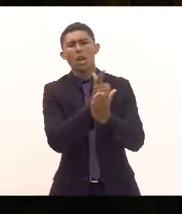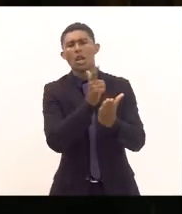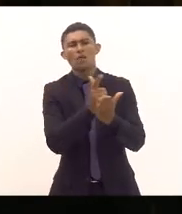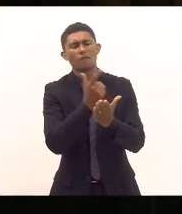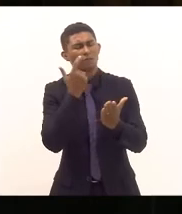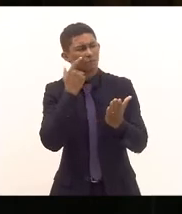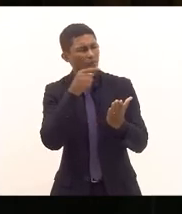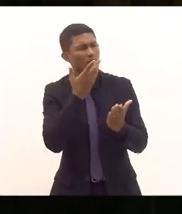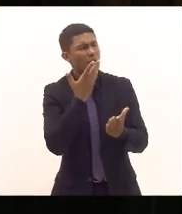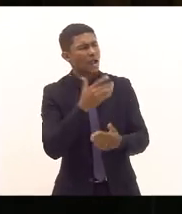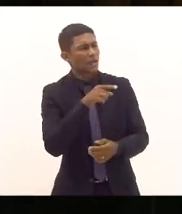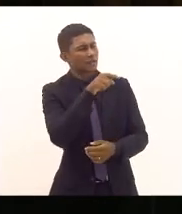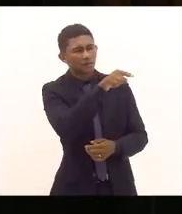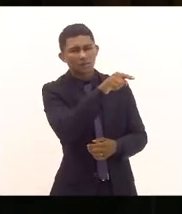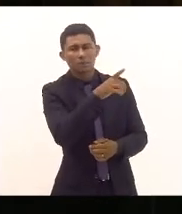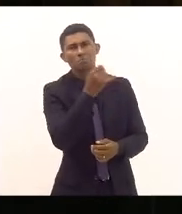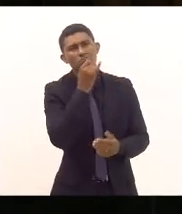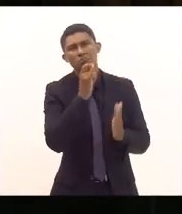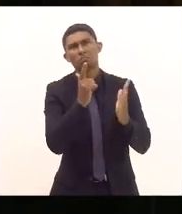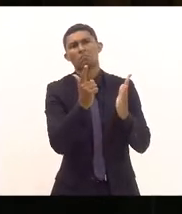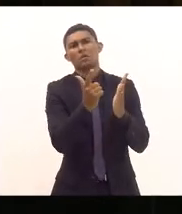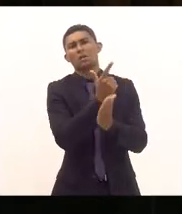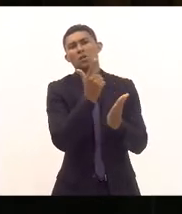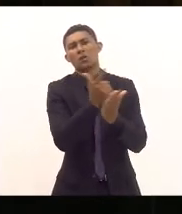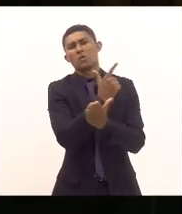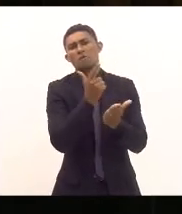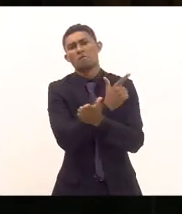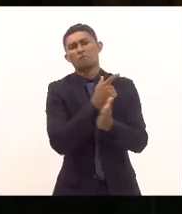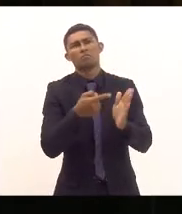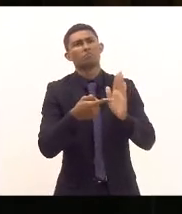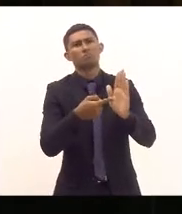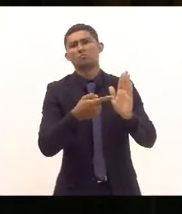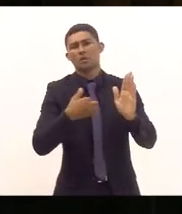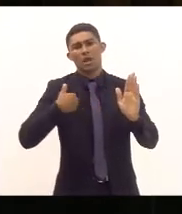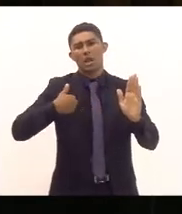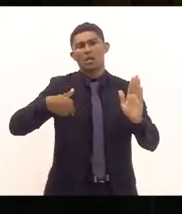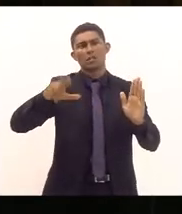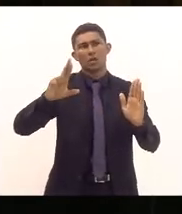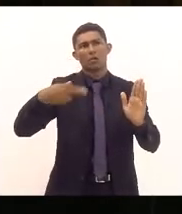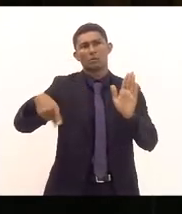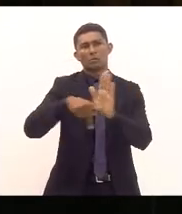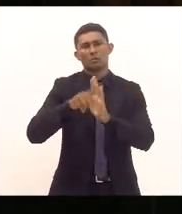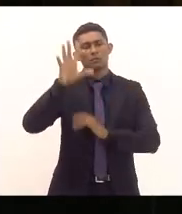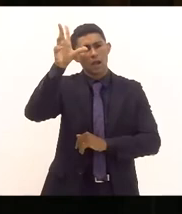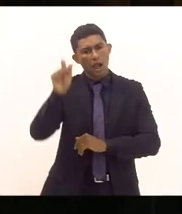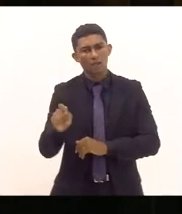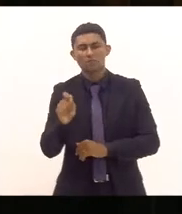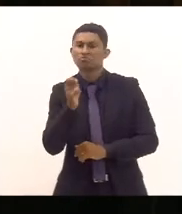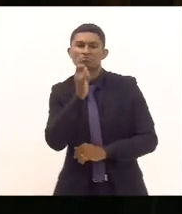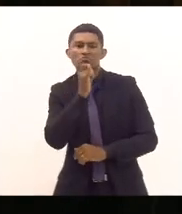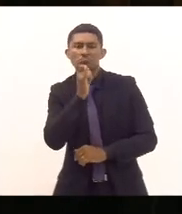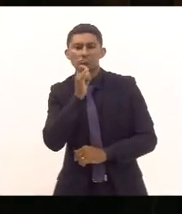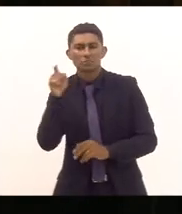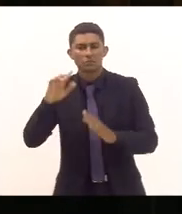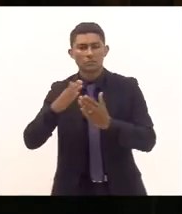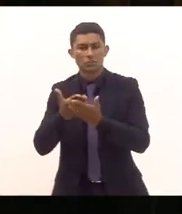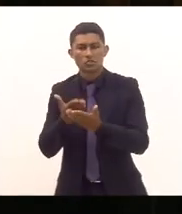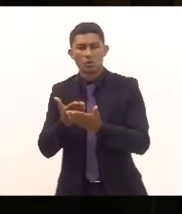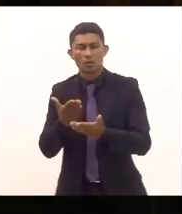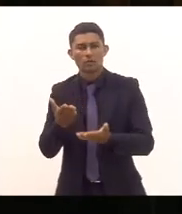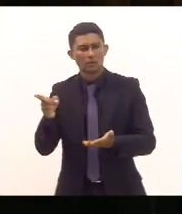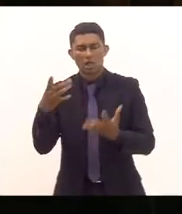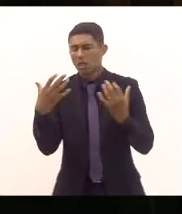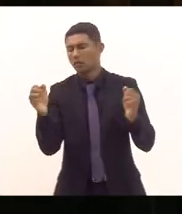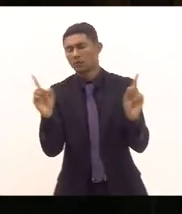apresentada por uma criança um livro que versasse sobre as religiões de matrizes africanas por exemplo eu